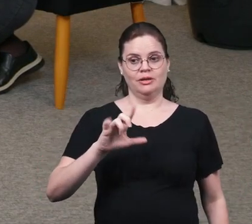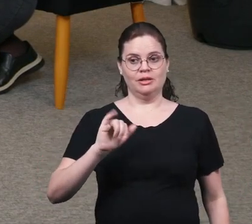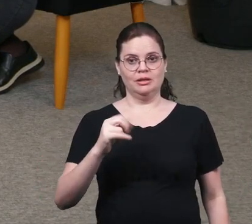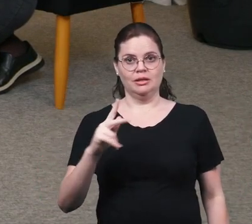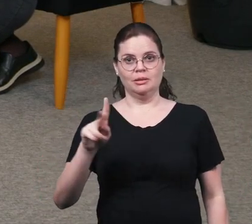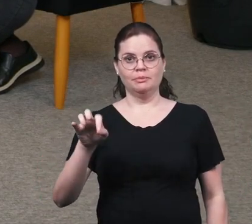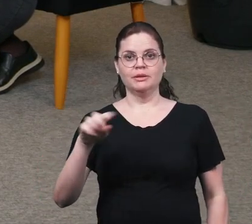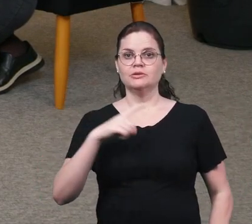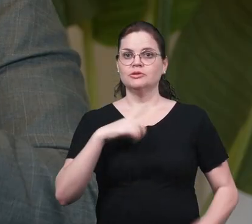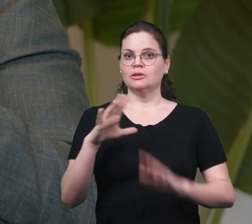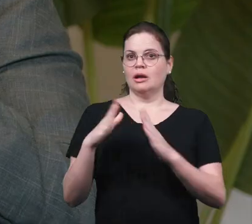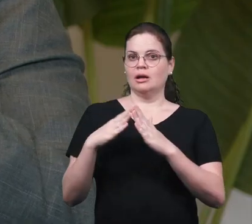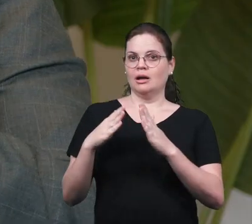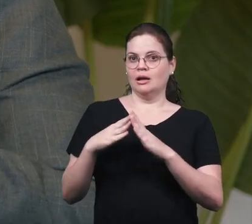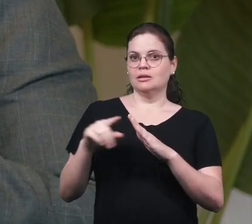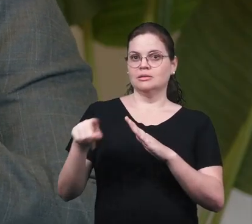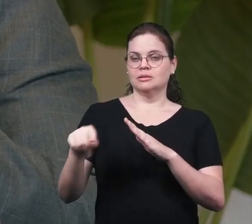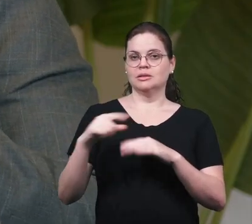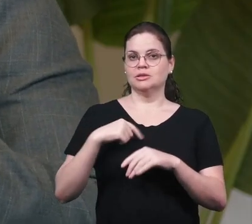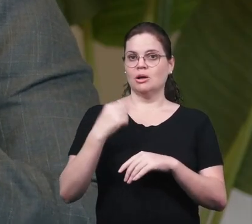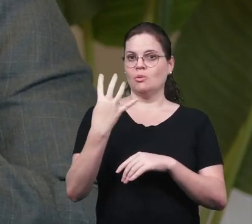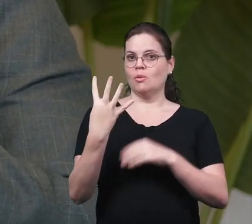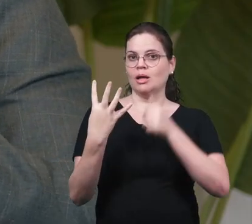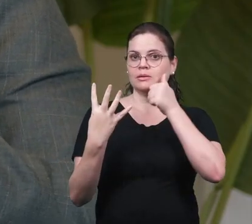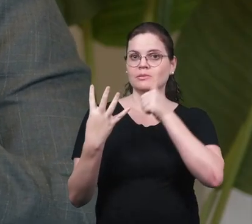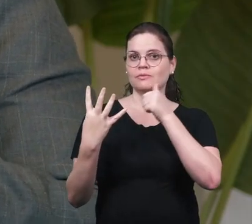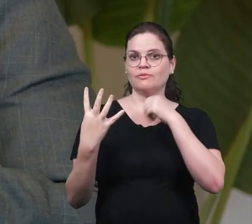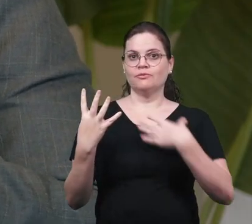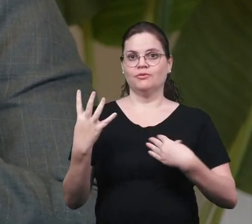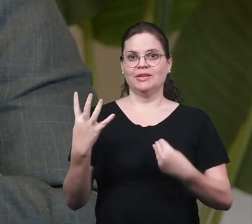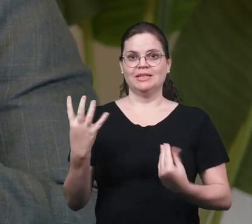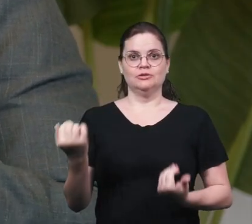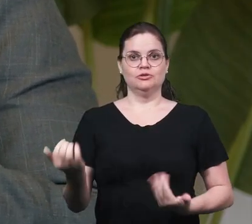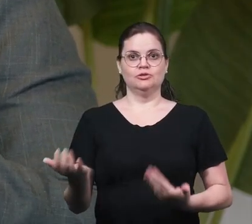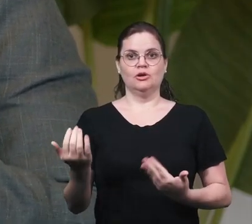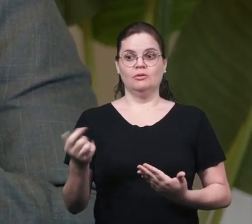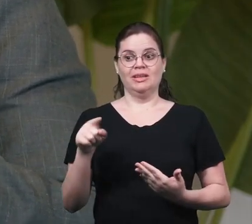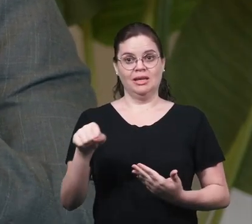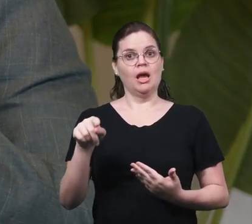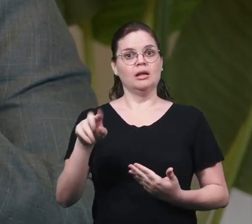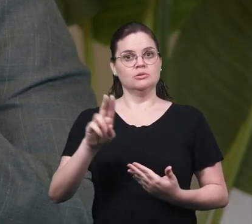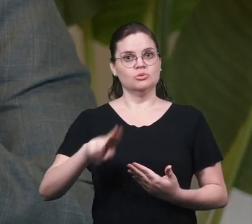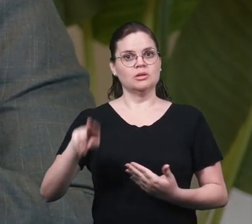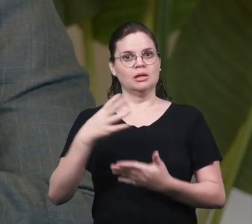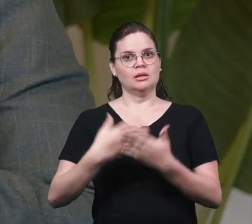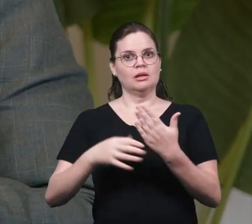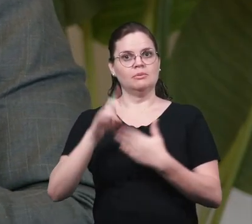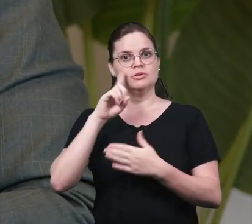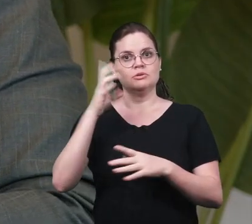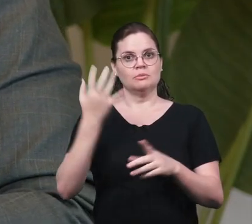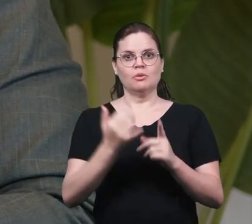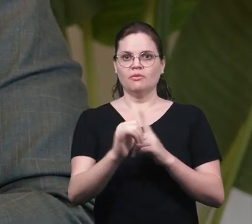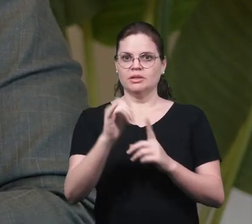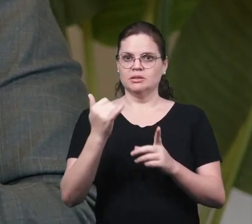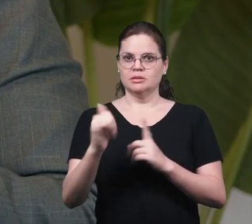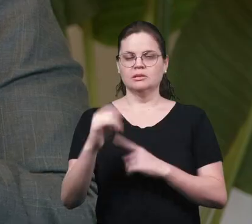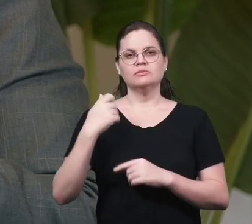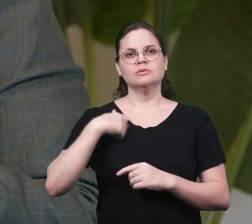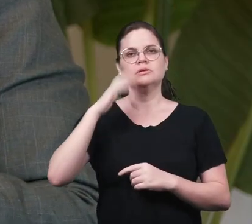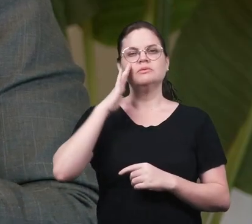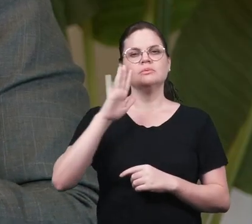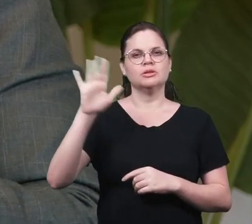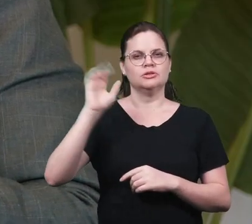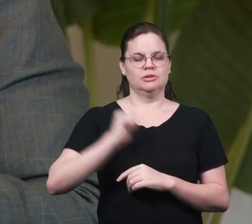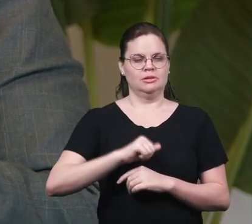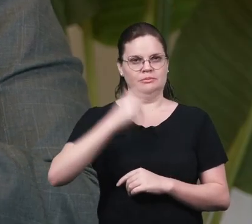um lar com 4 filhas que profetizavam. E eu estava imaginando,